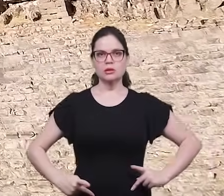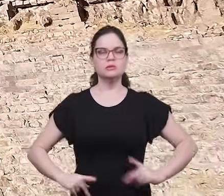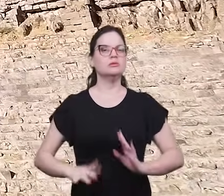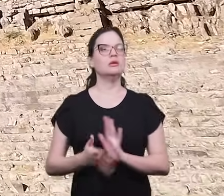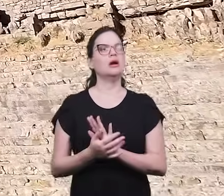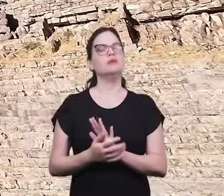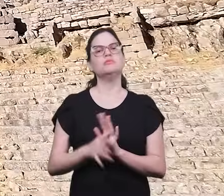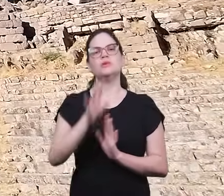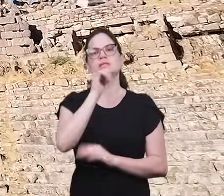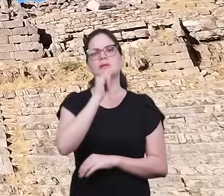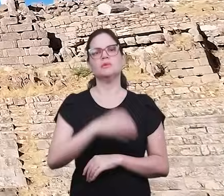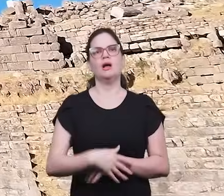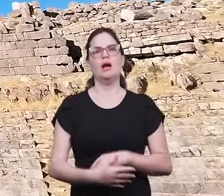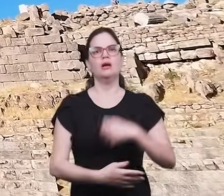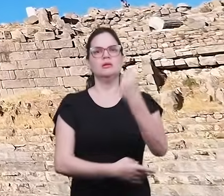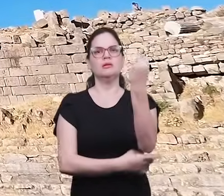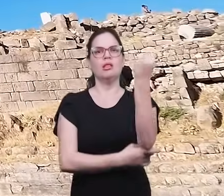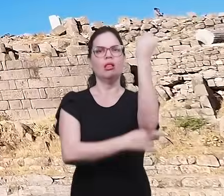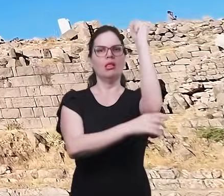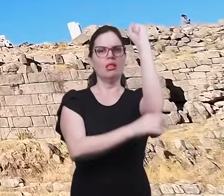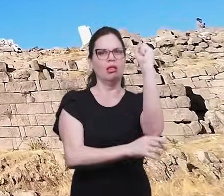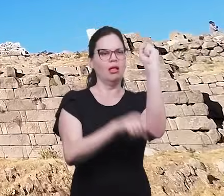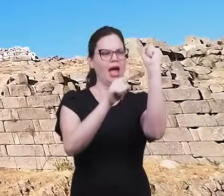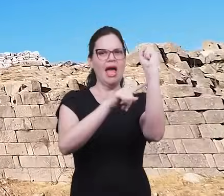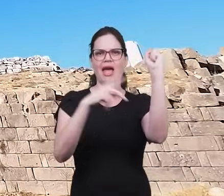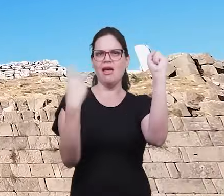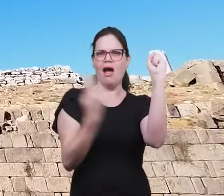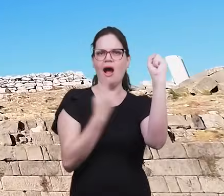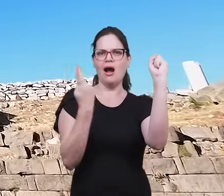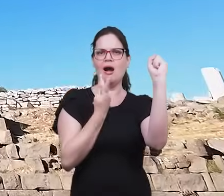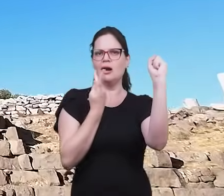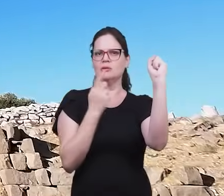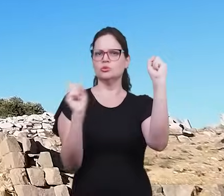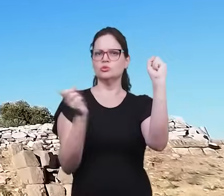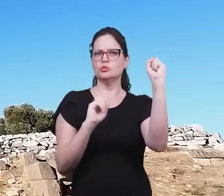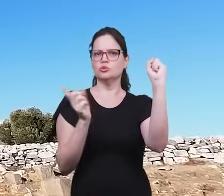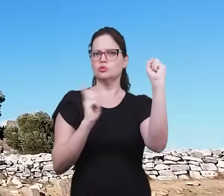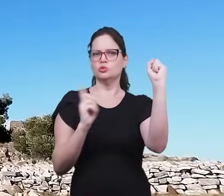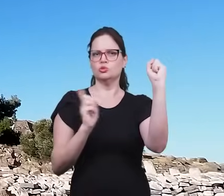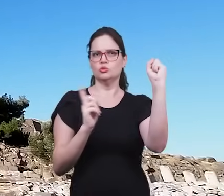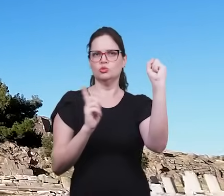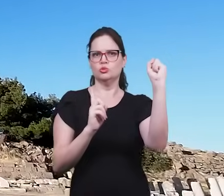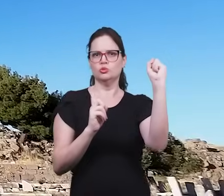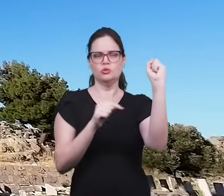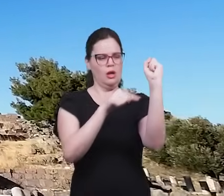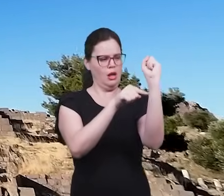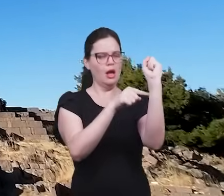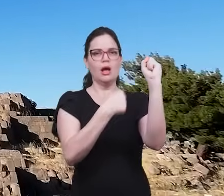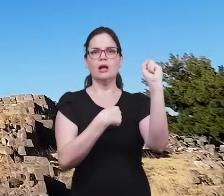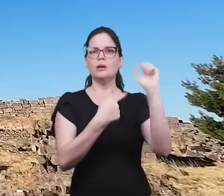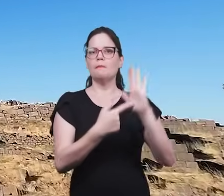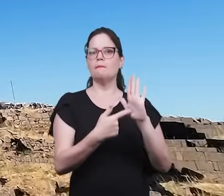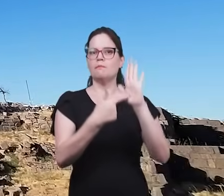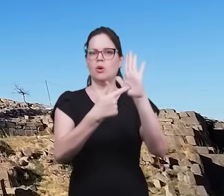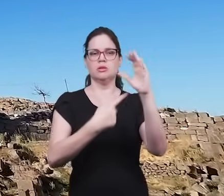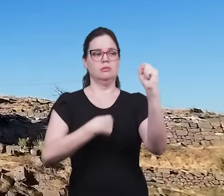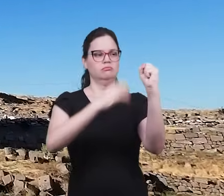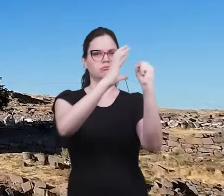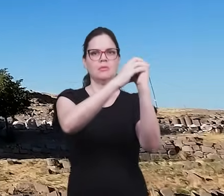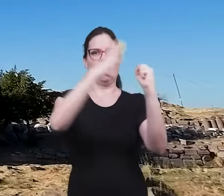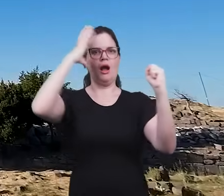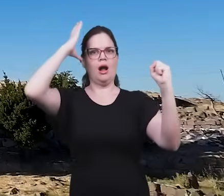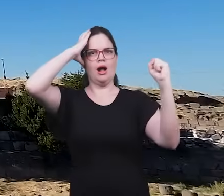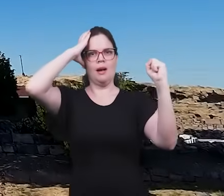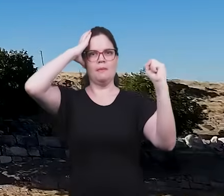errado. Não estava errado. Quando ele apresenta Nabucodonosor como a cabeça de ouro, então você vai